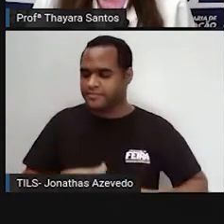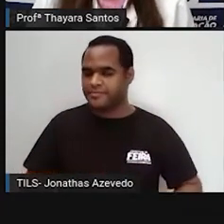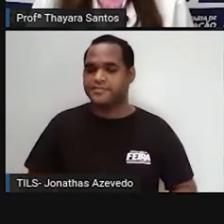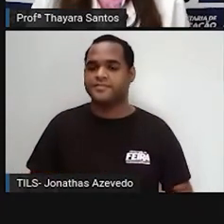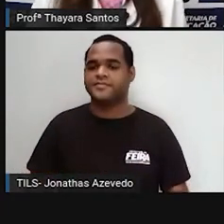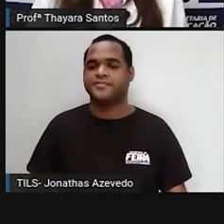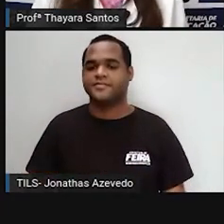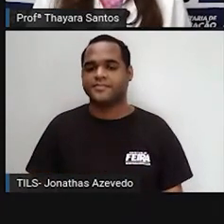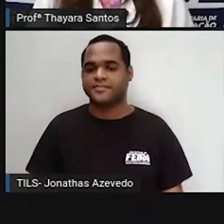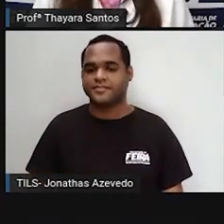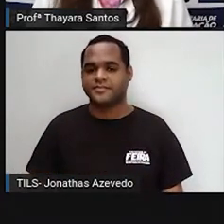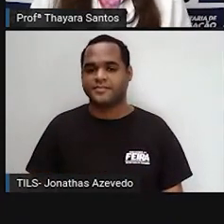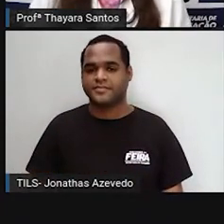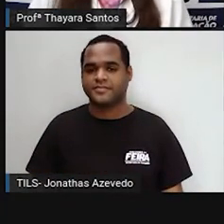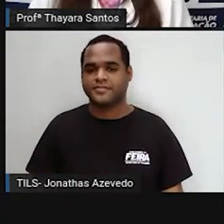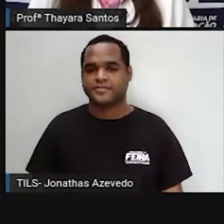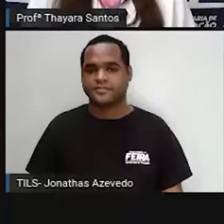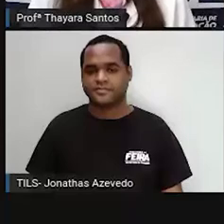prosseguir.